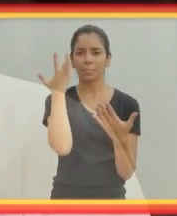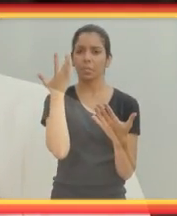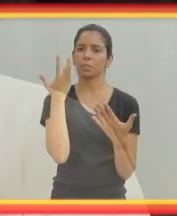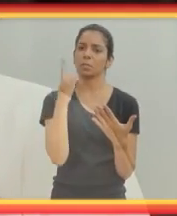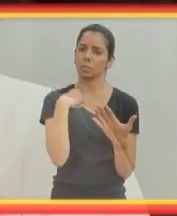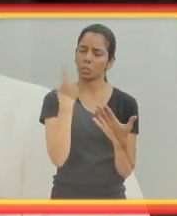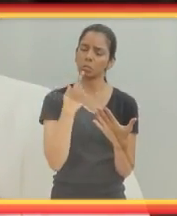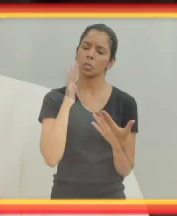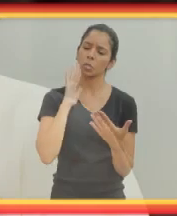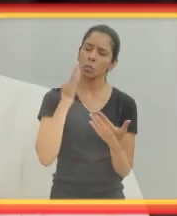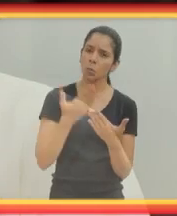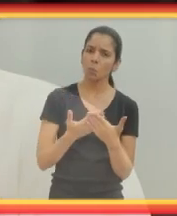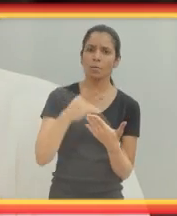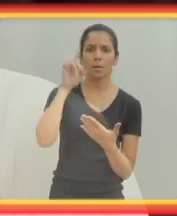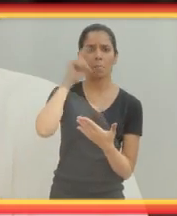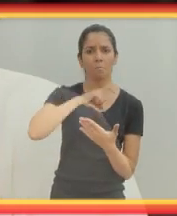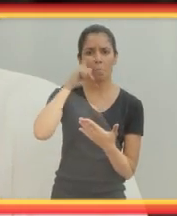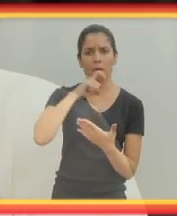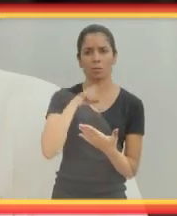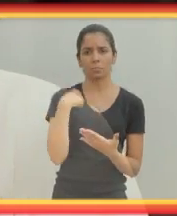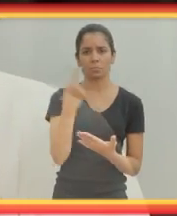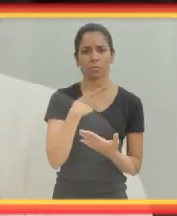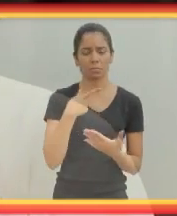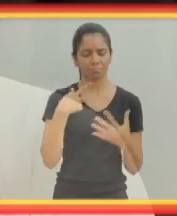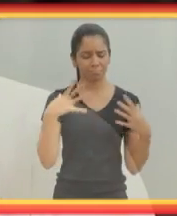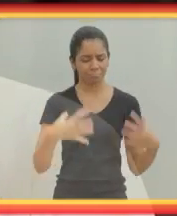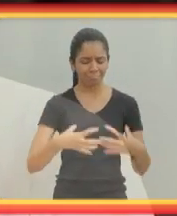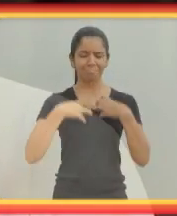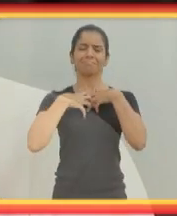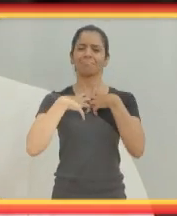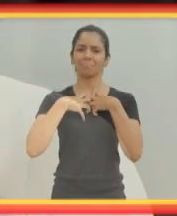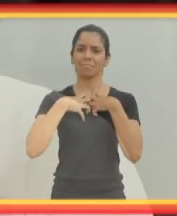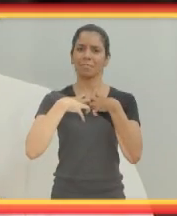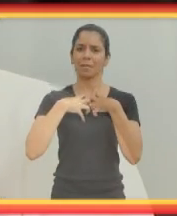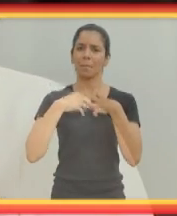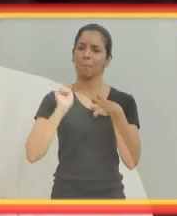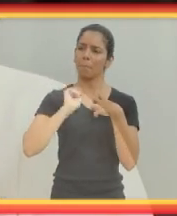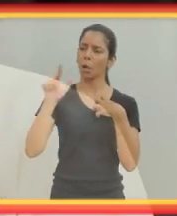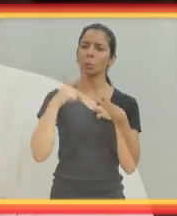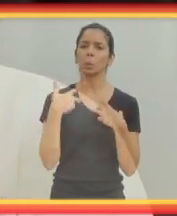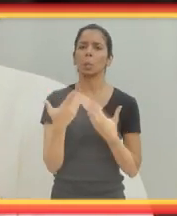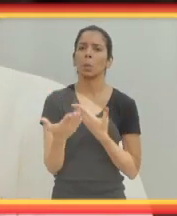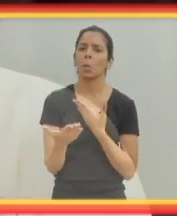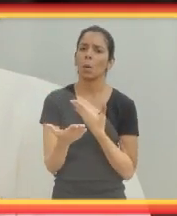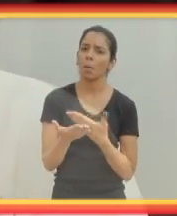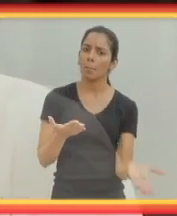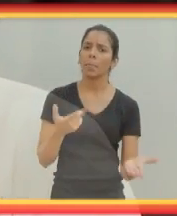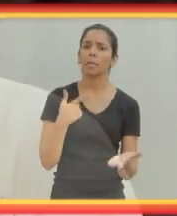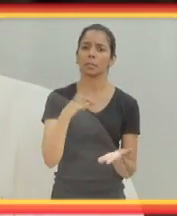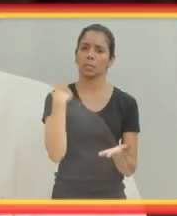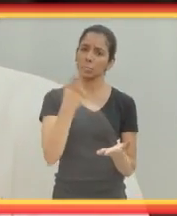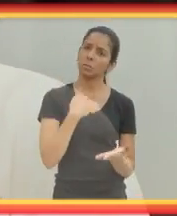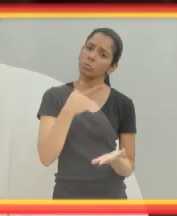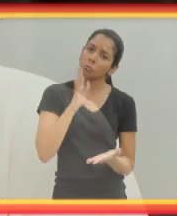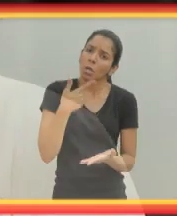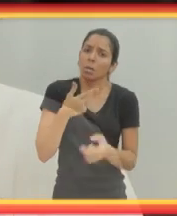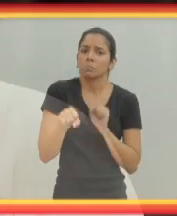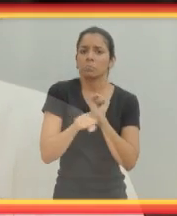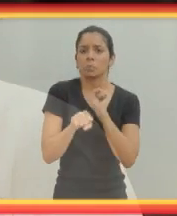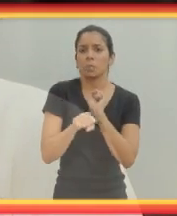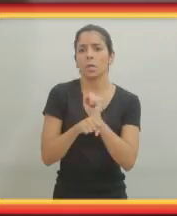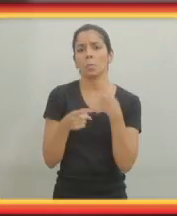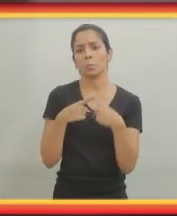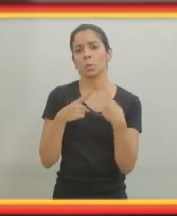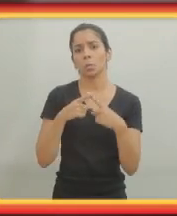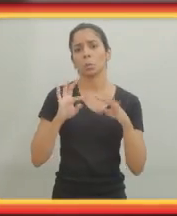quando alguém que a gente confia mente para a gente, o impacto é maior do que uma perda que a gente já está, de certa forma,